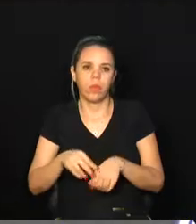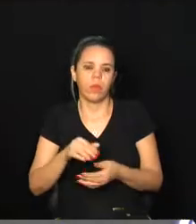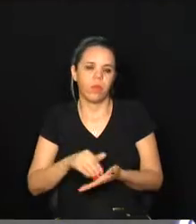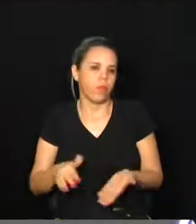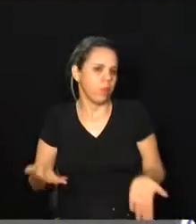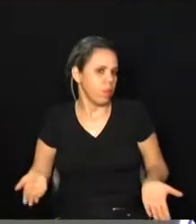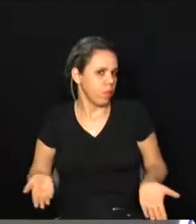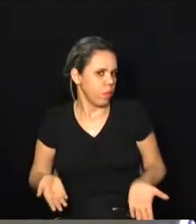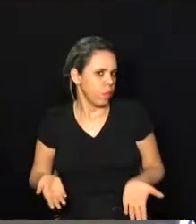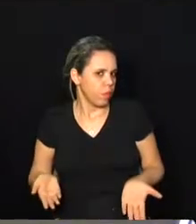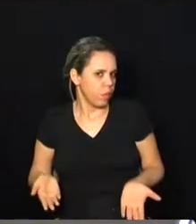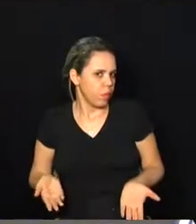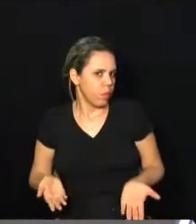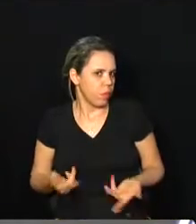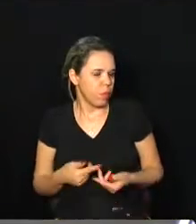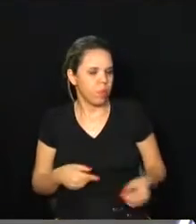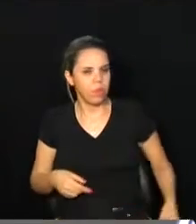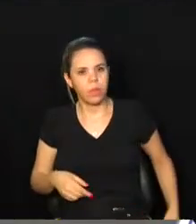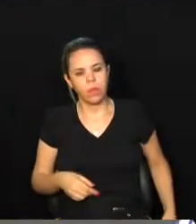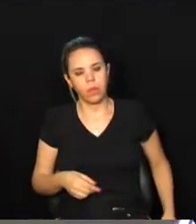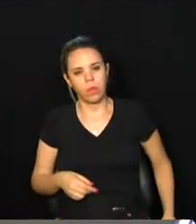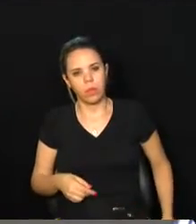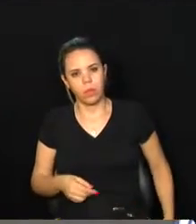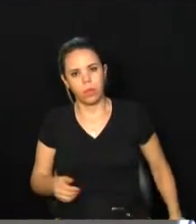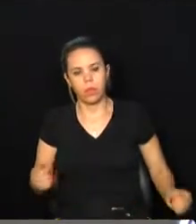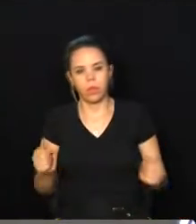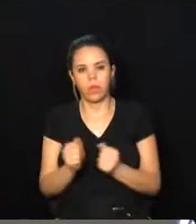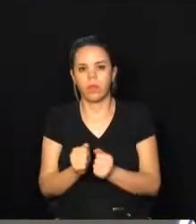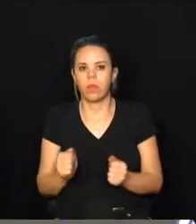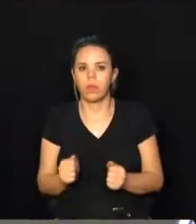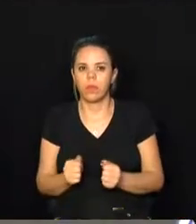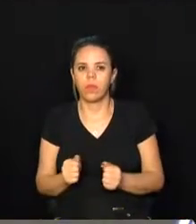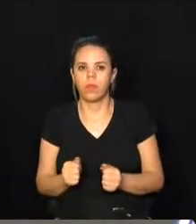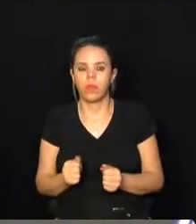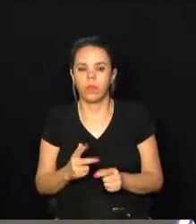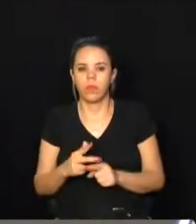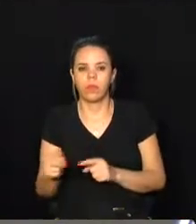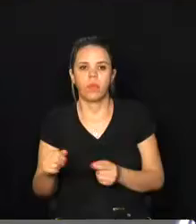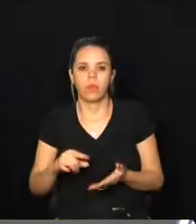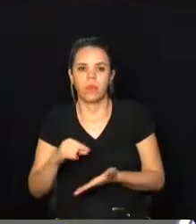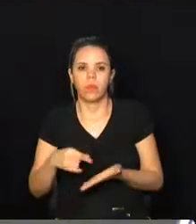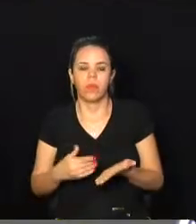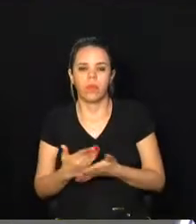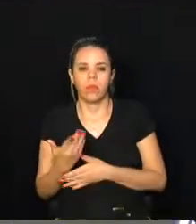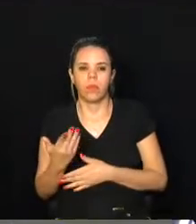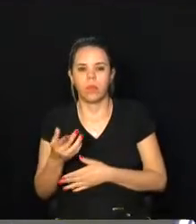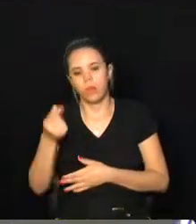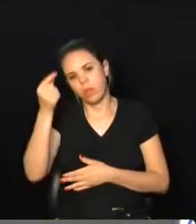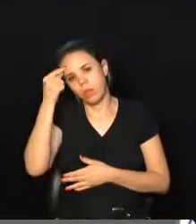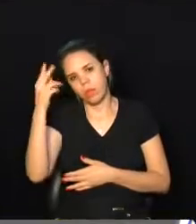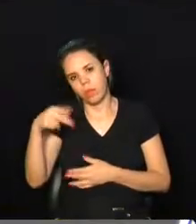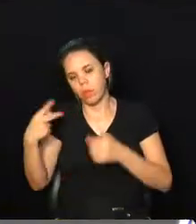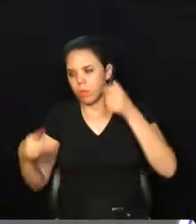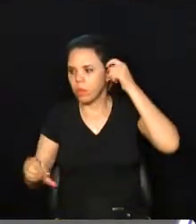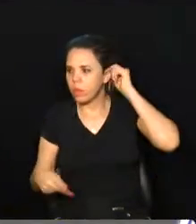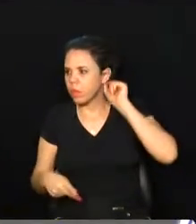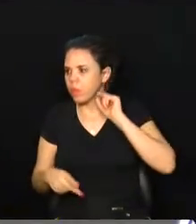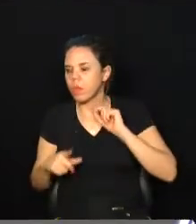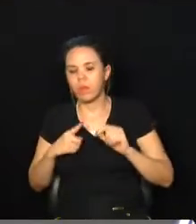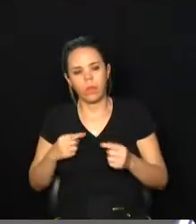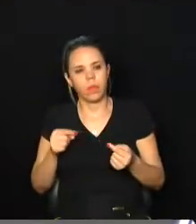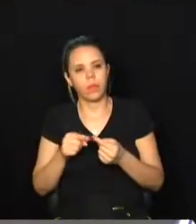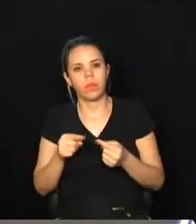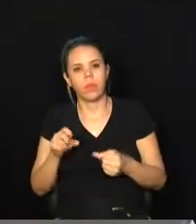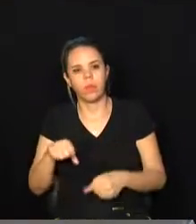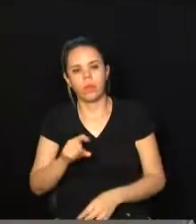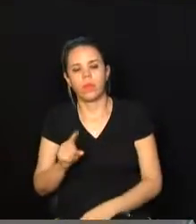tal. Já vem uma coisa meio que junta ali e já sai o alvará com a ciência daquilo que está de acordo ou